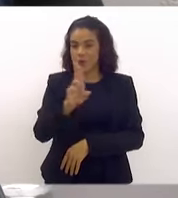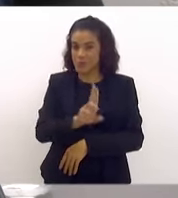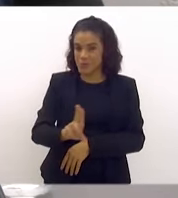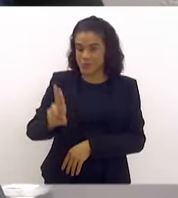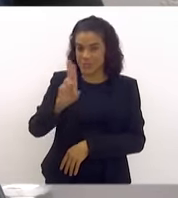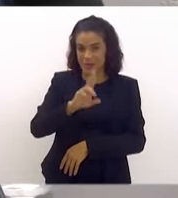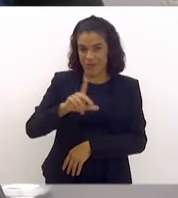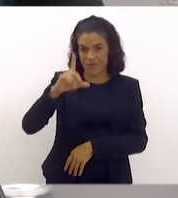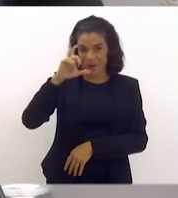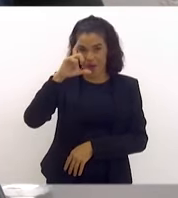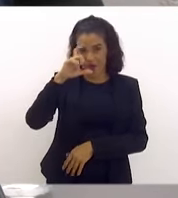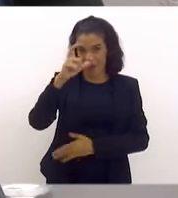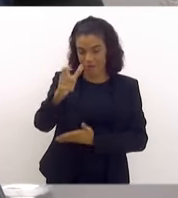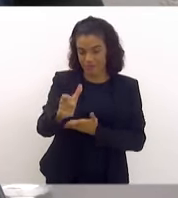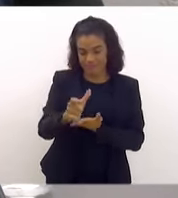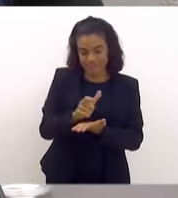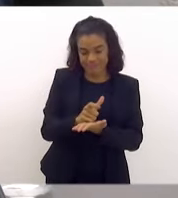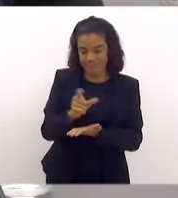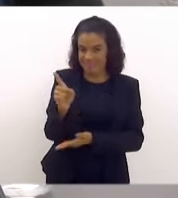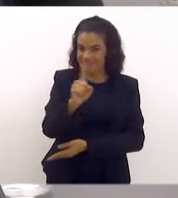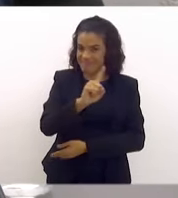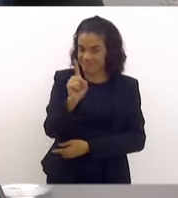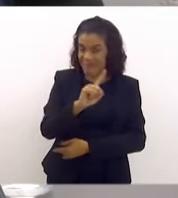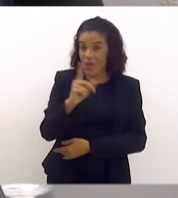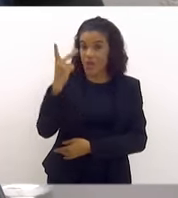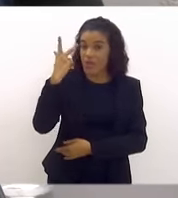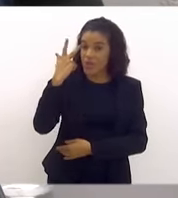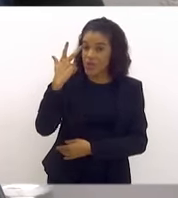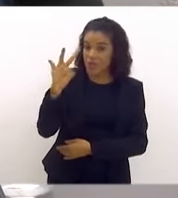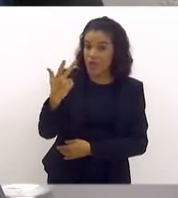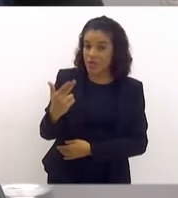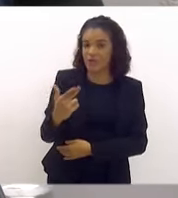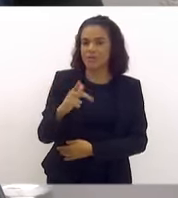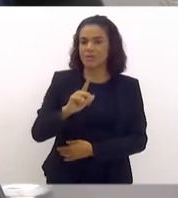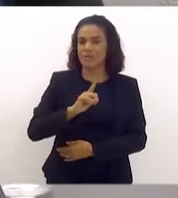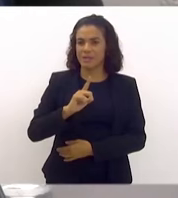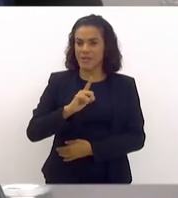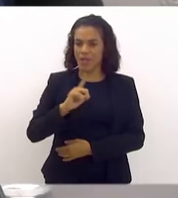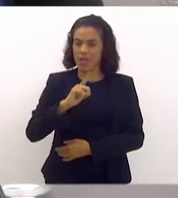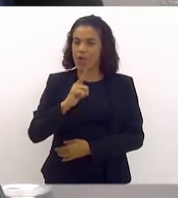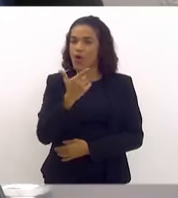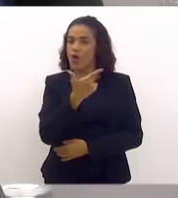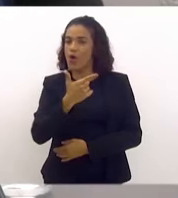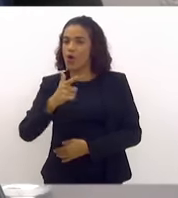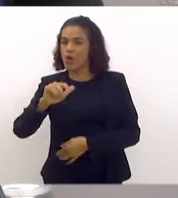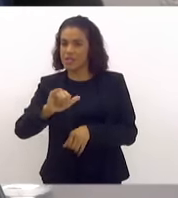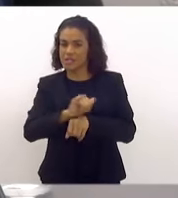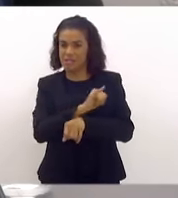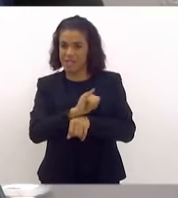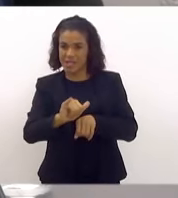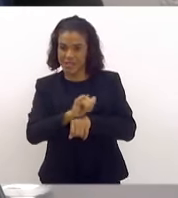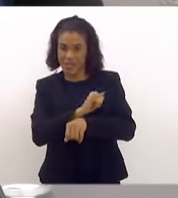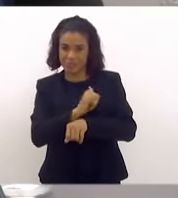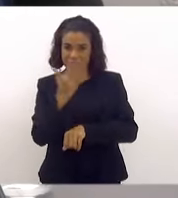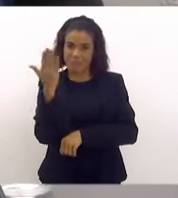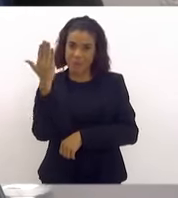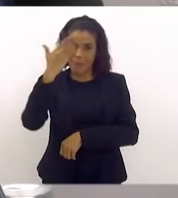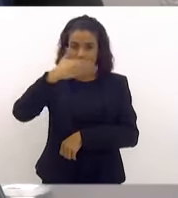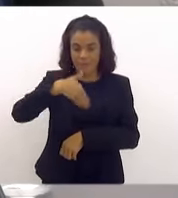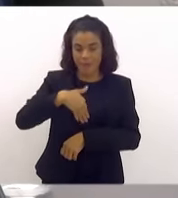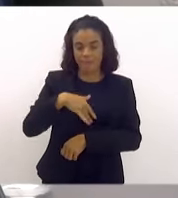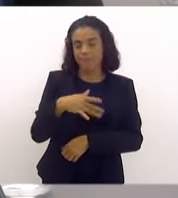reconhecimentos fotográficos normalmente via de regra nós temos outros meios de prova que corroboram